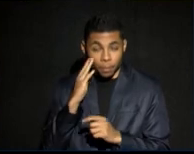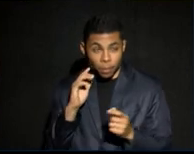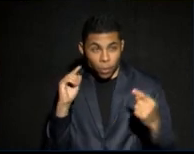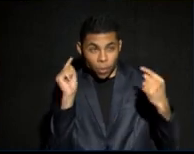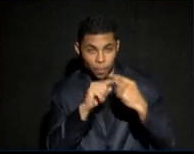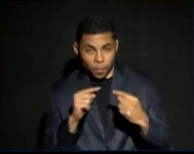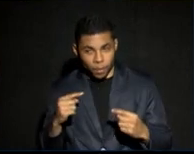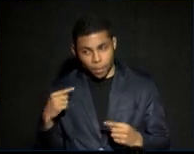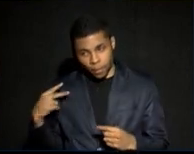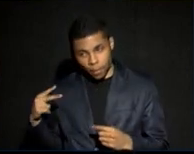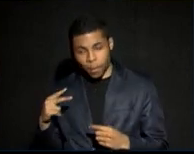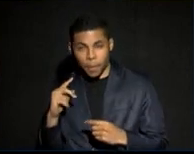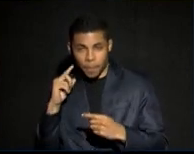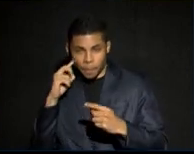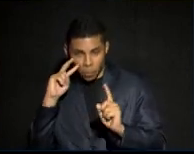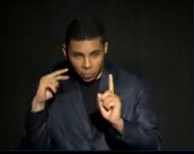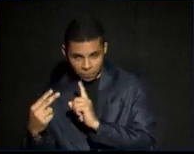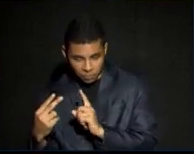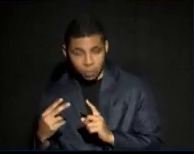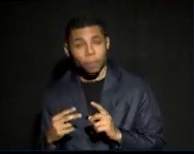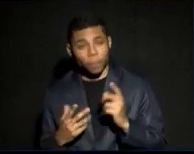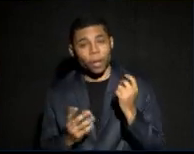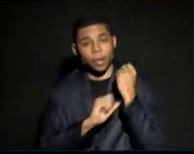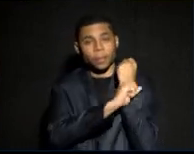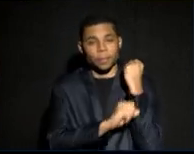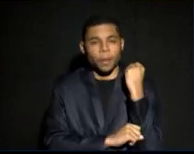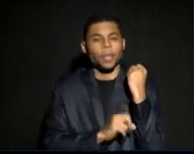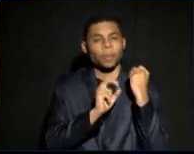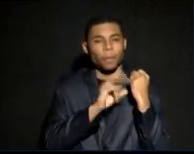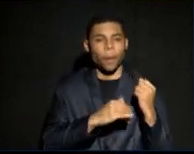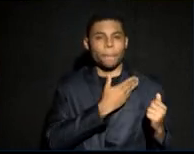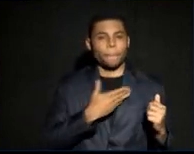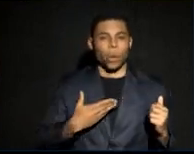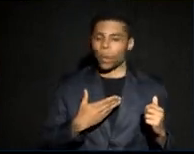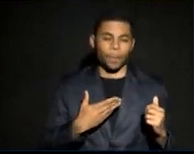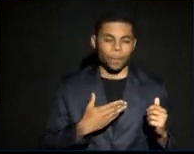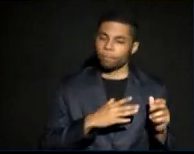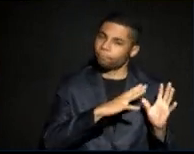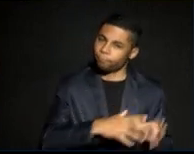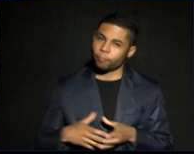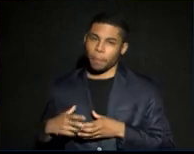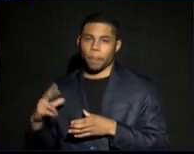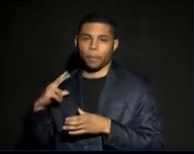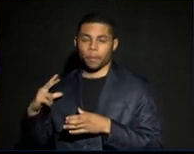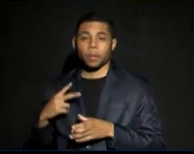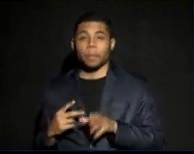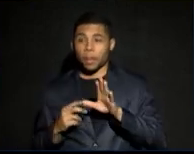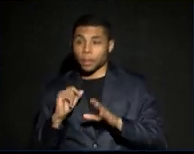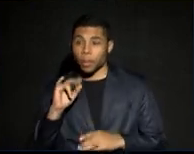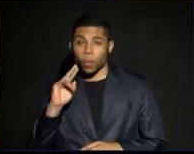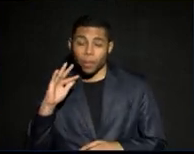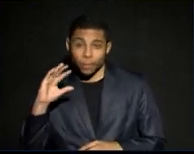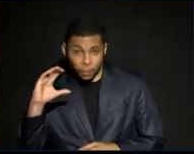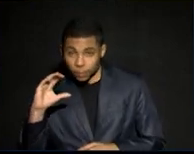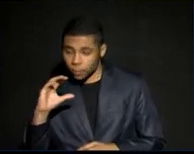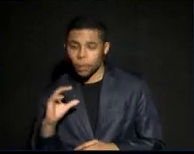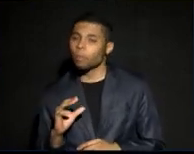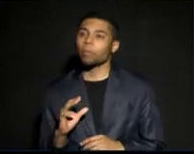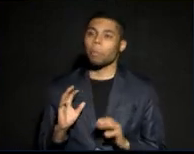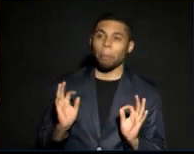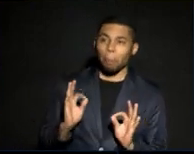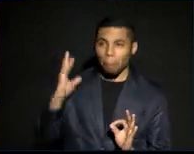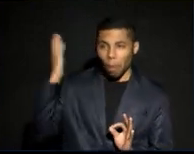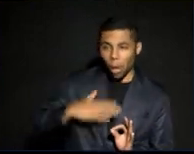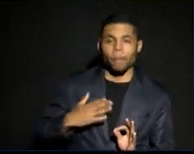mais adequada do ponto de vista privado Quem Será privatizada se isso não ficar comprovado no estudo do UFC ela vai seguir